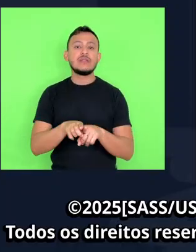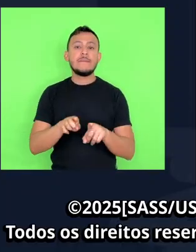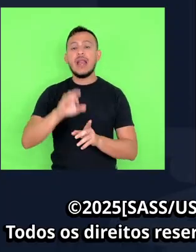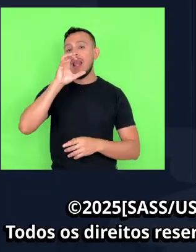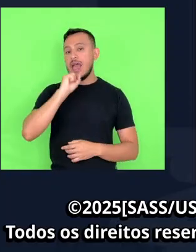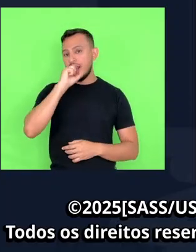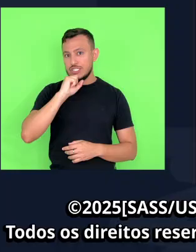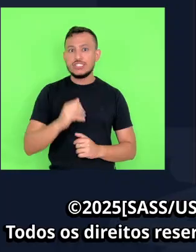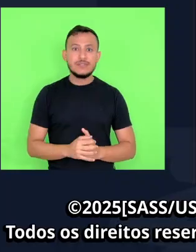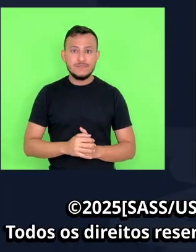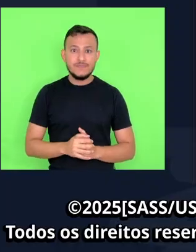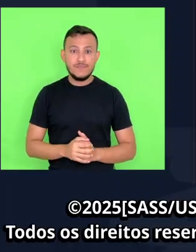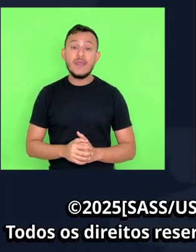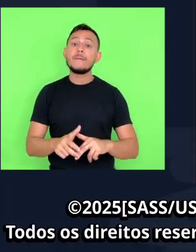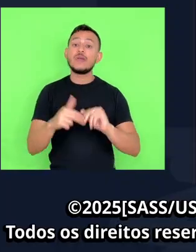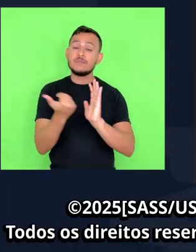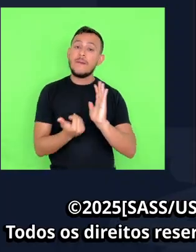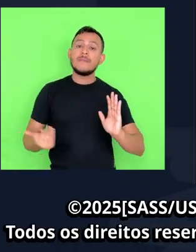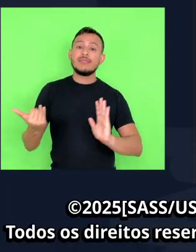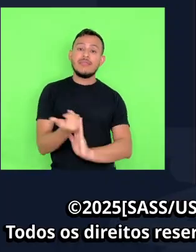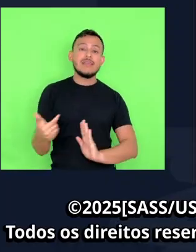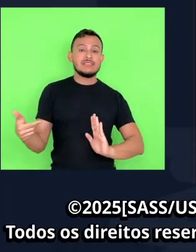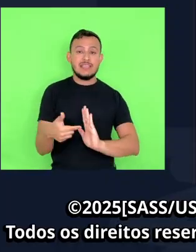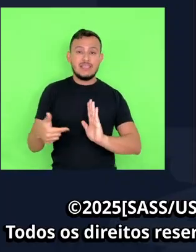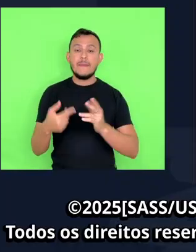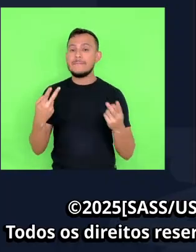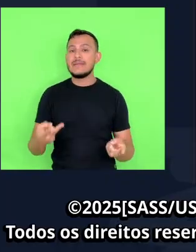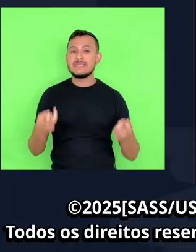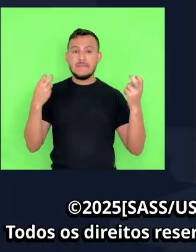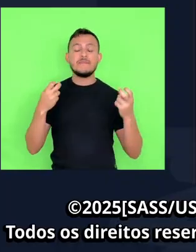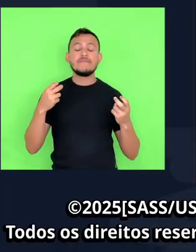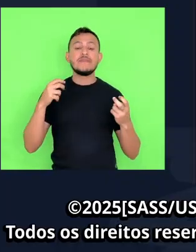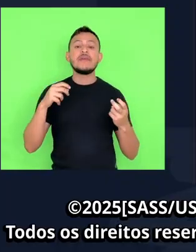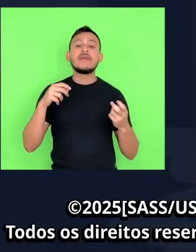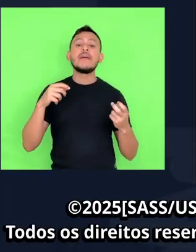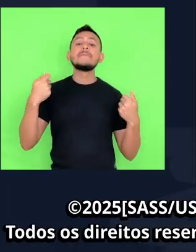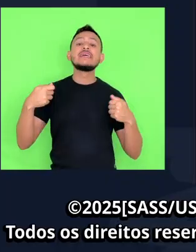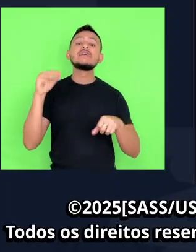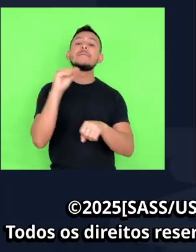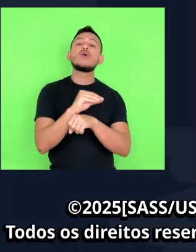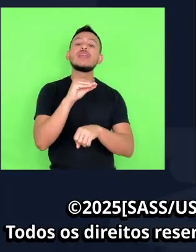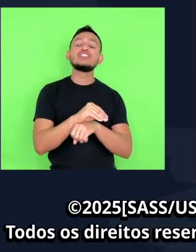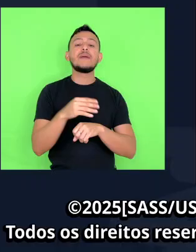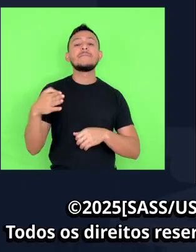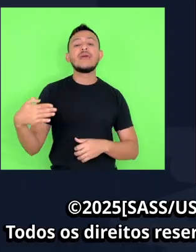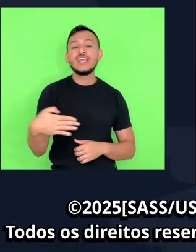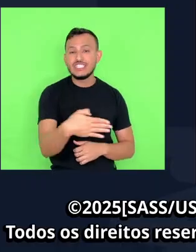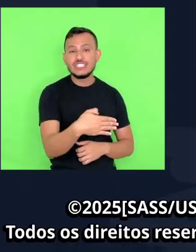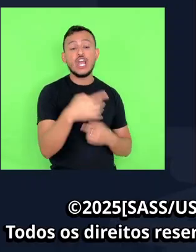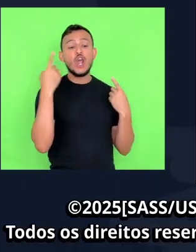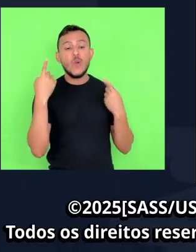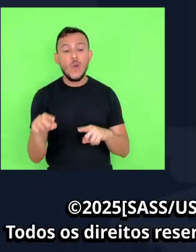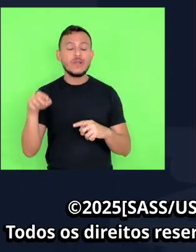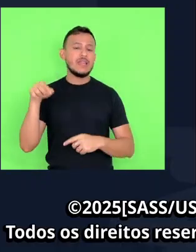laranja. Então, para aumentar essa produção vegetal, é preciso proteger os peixes contra